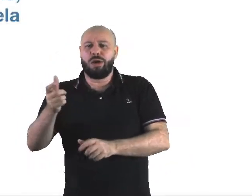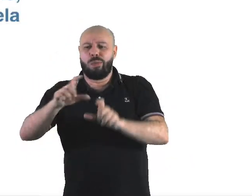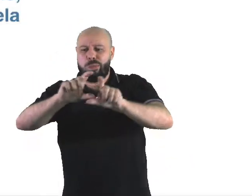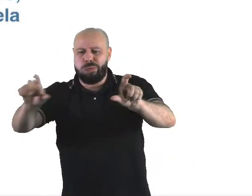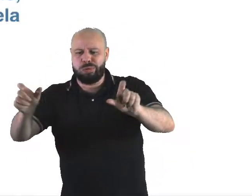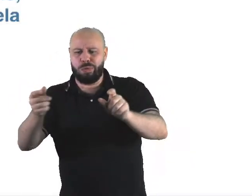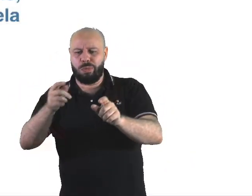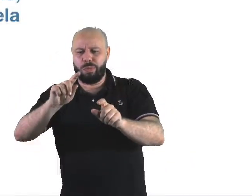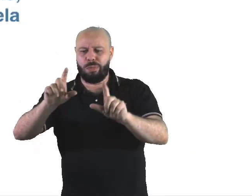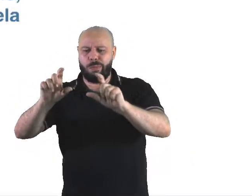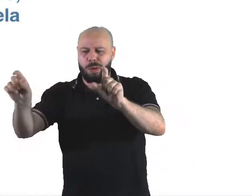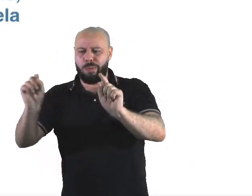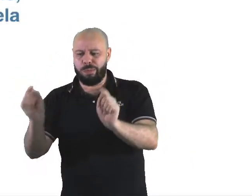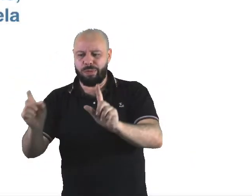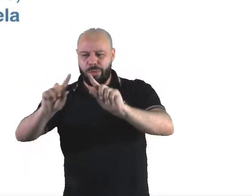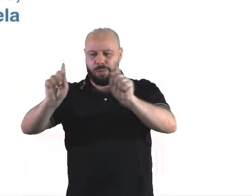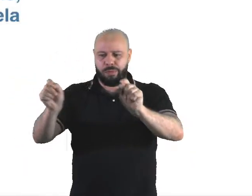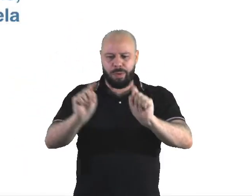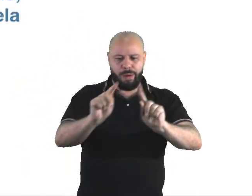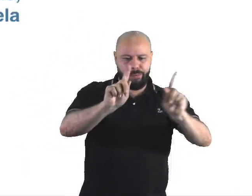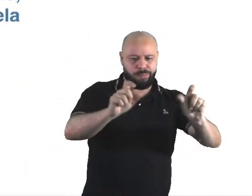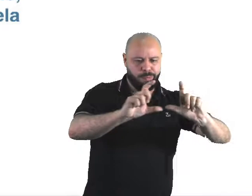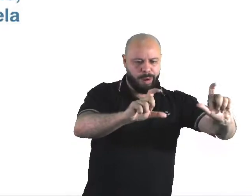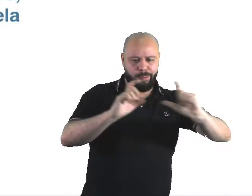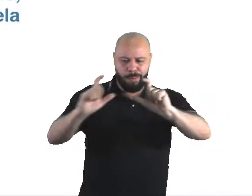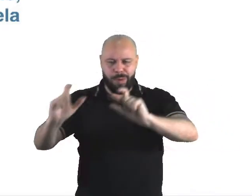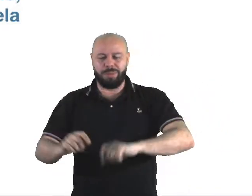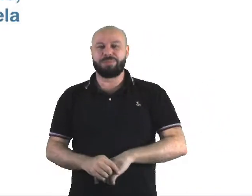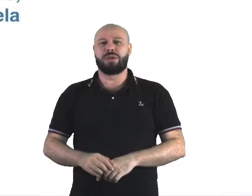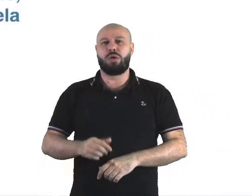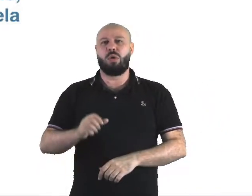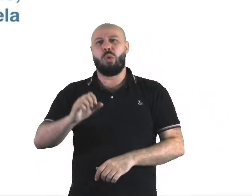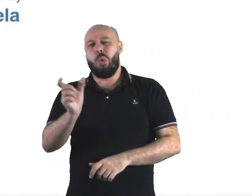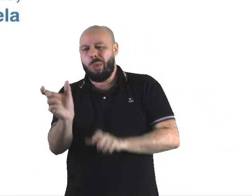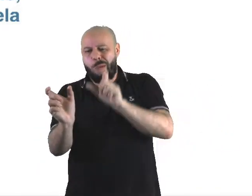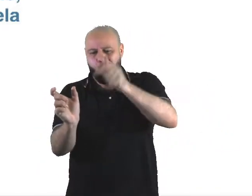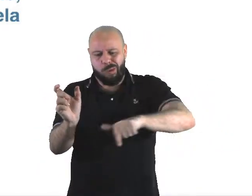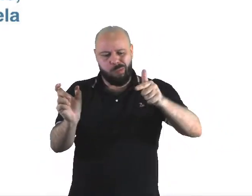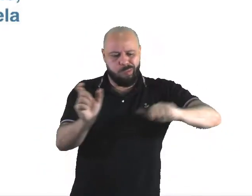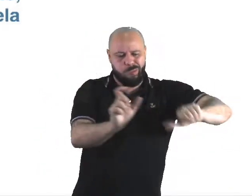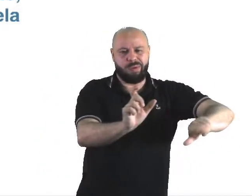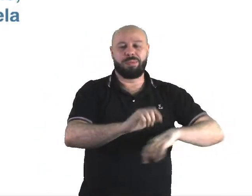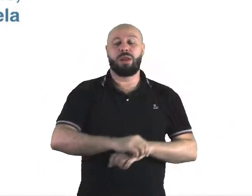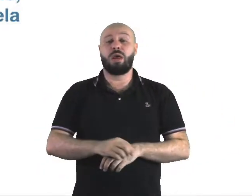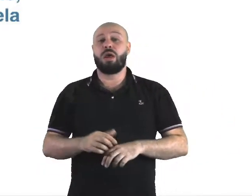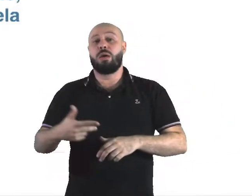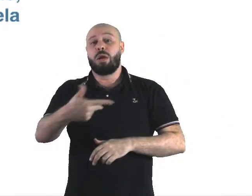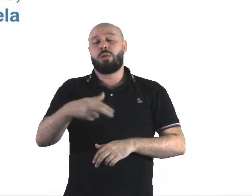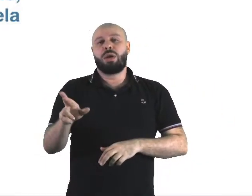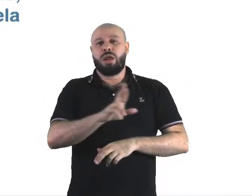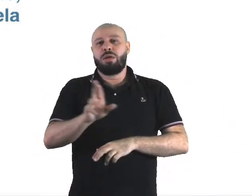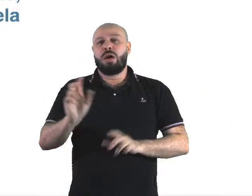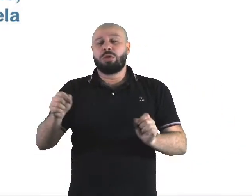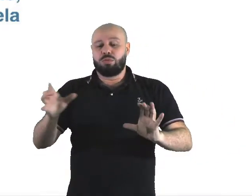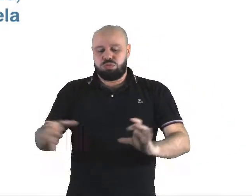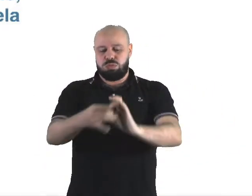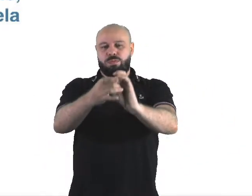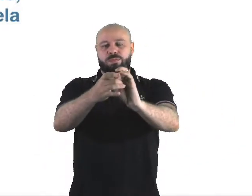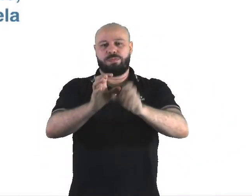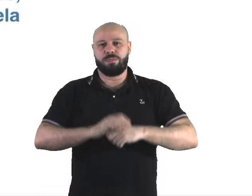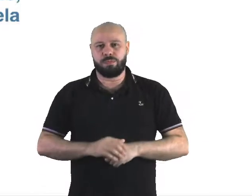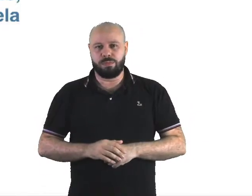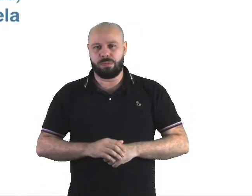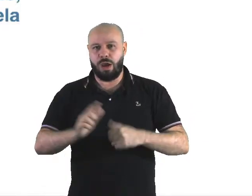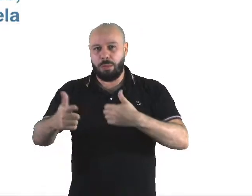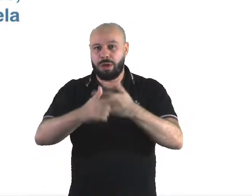ou torná-la muito repetitiva. Por isso, o pronome relativo funciona como uma ligação, tá?